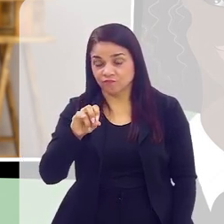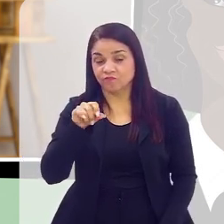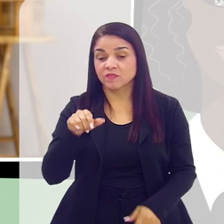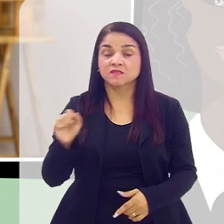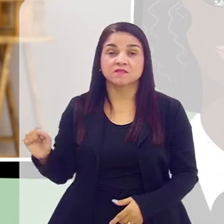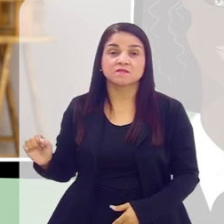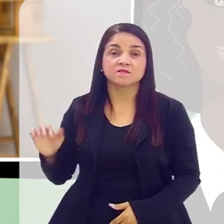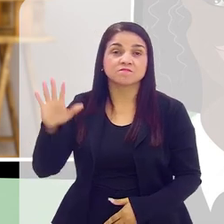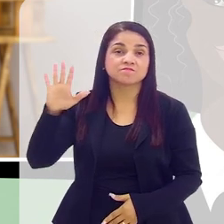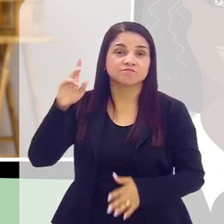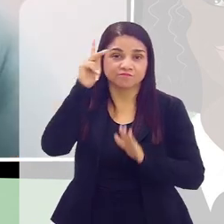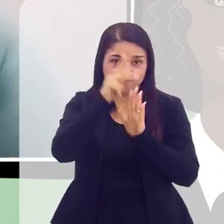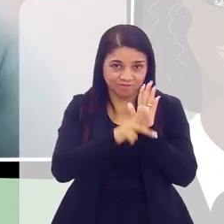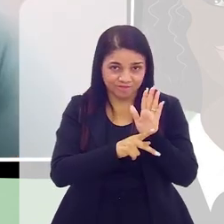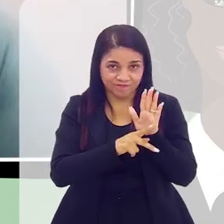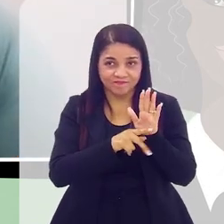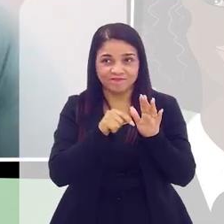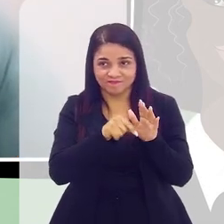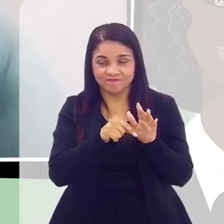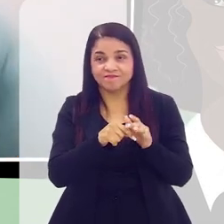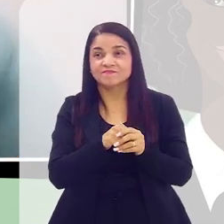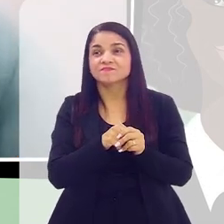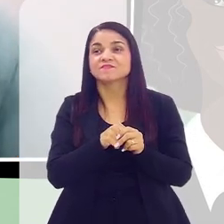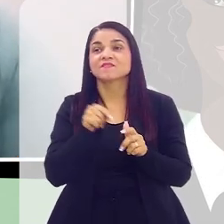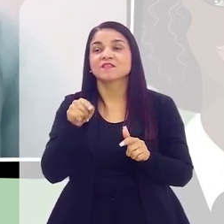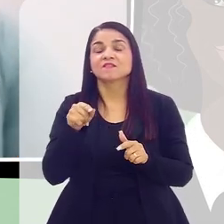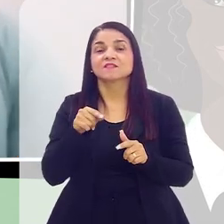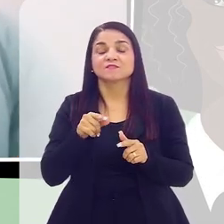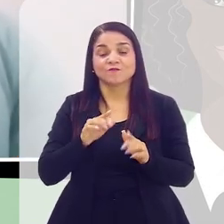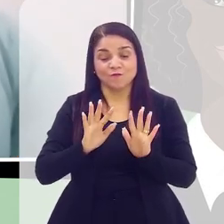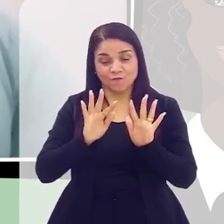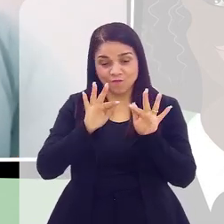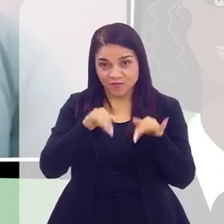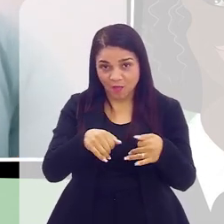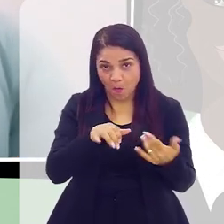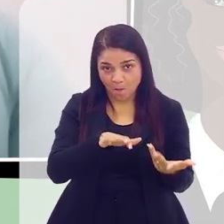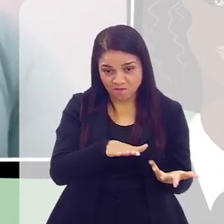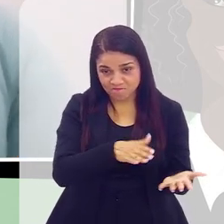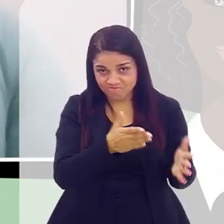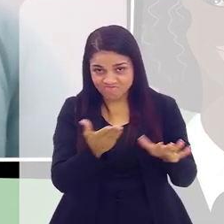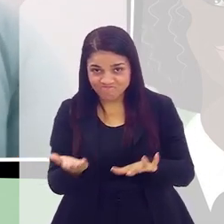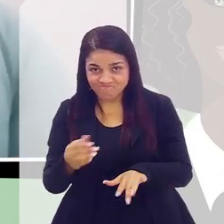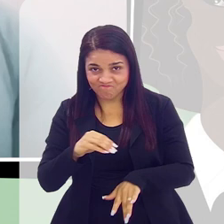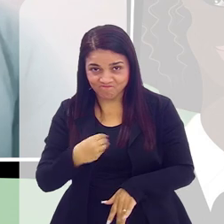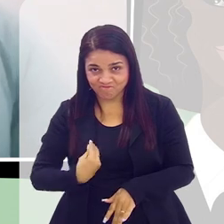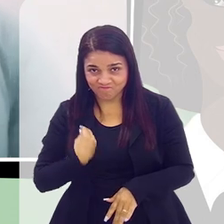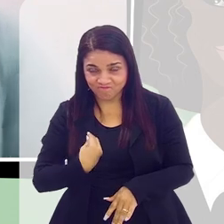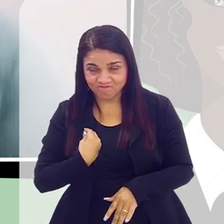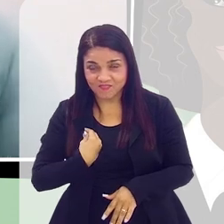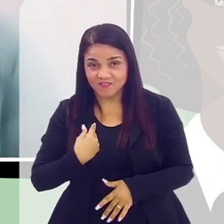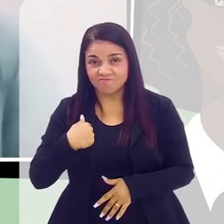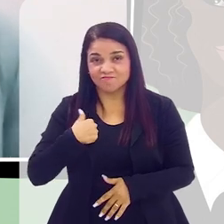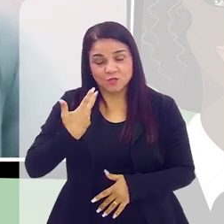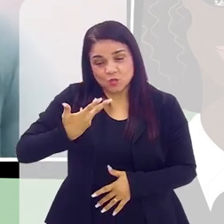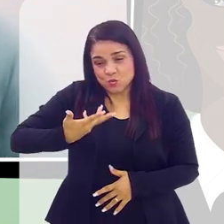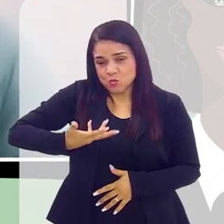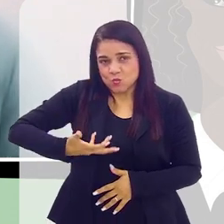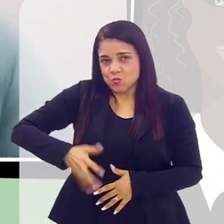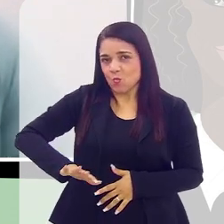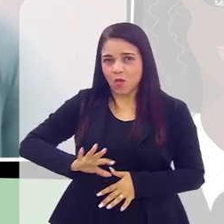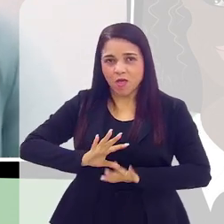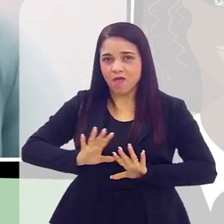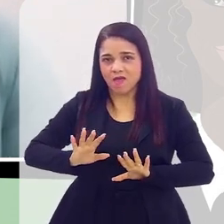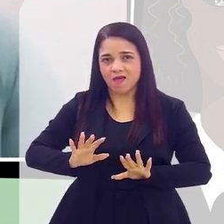compassiva? Eu costumo dizer que quando você está em fim de vida, você não tem mais o porquê